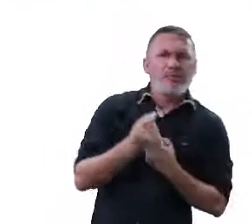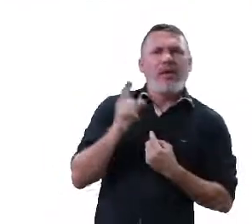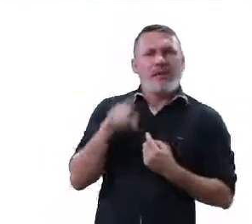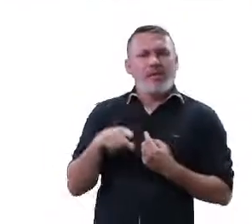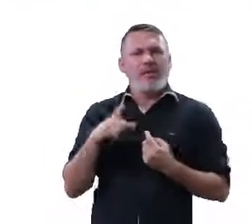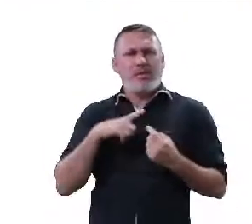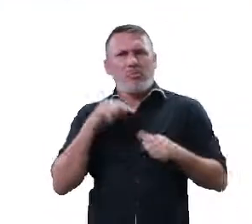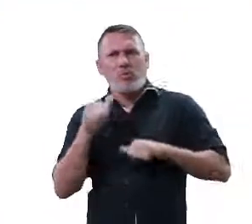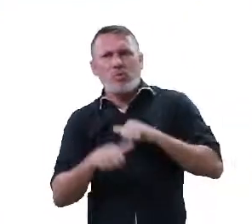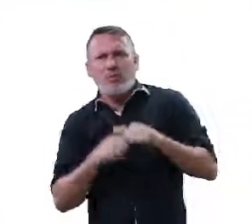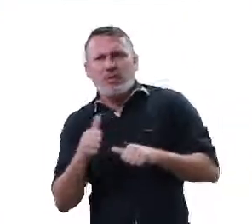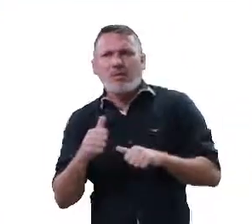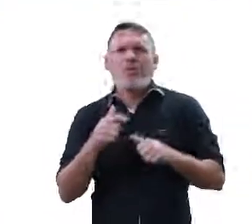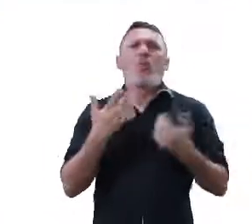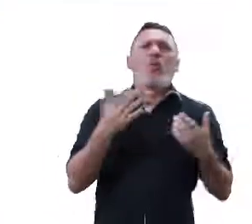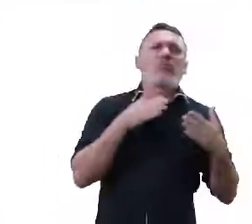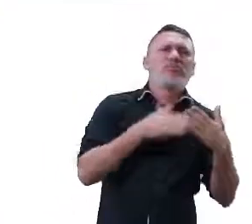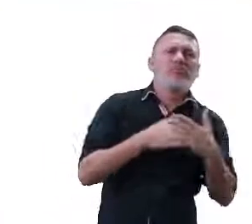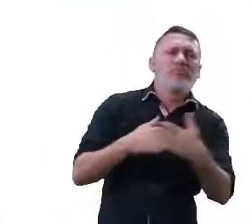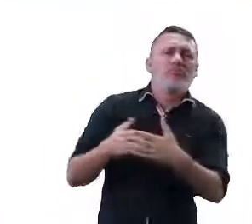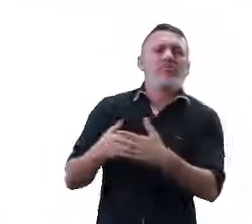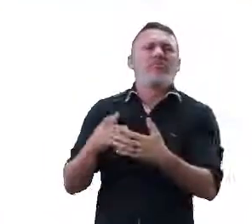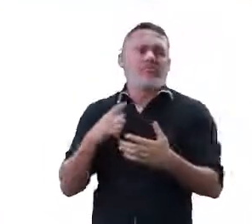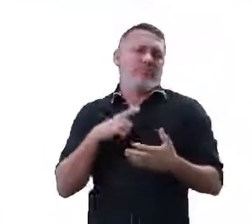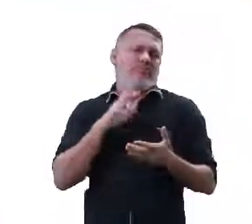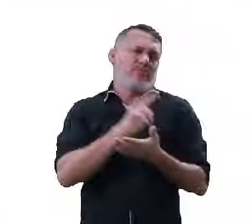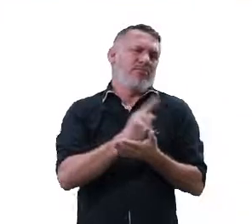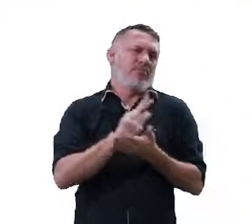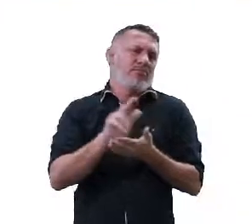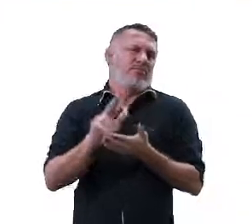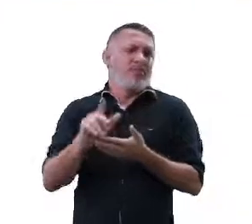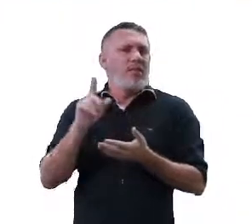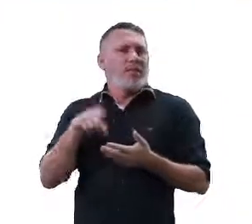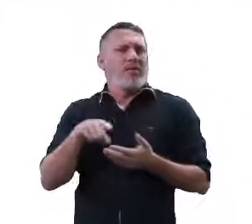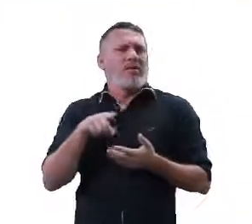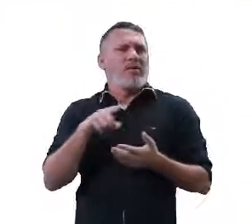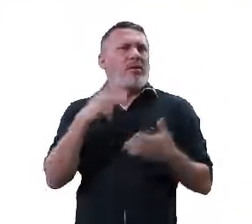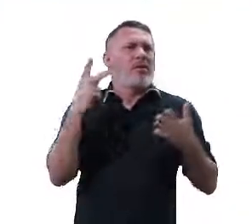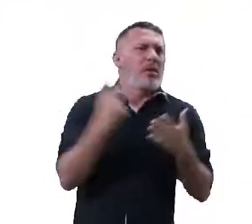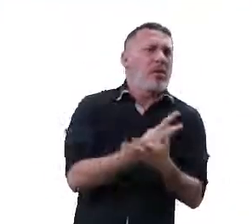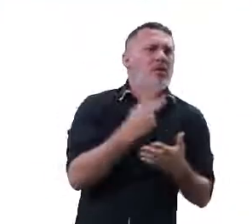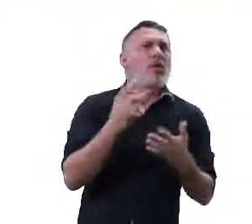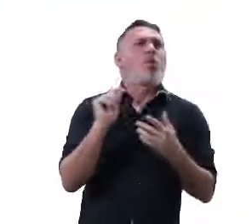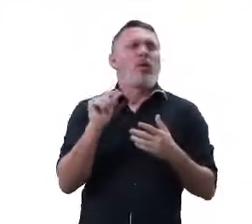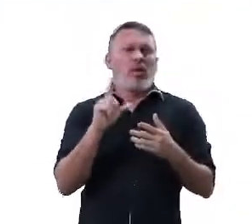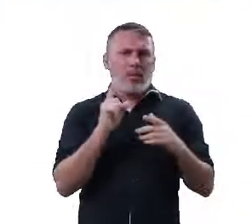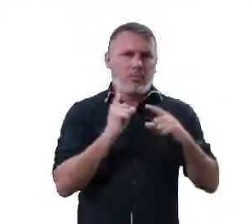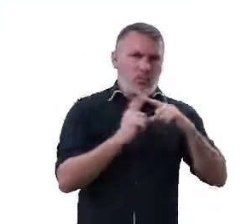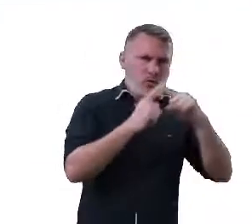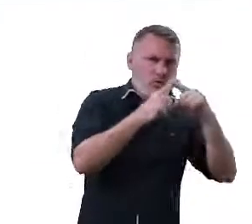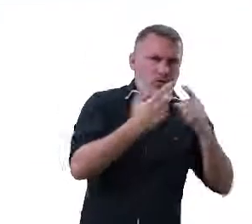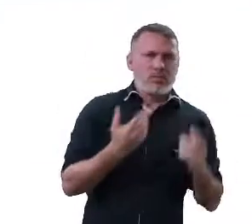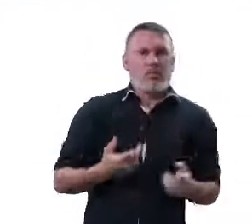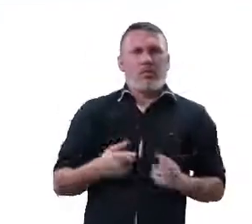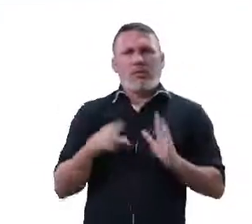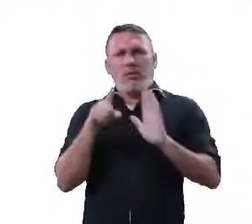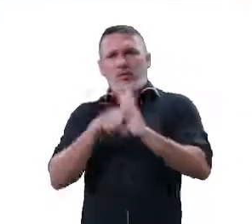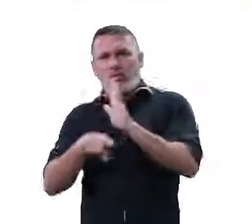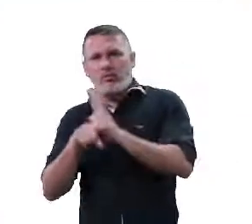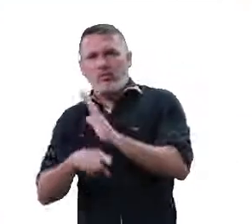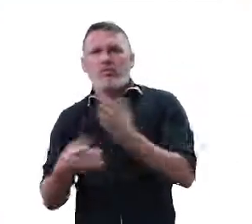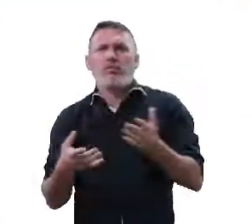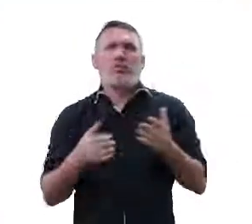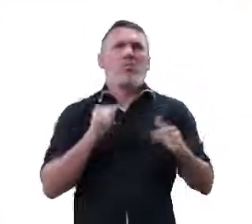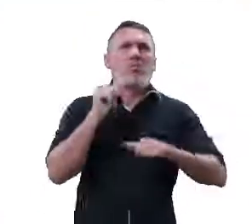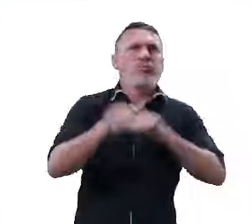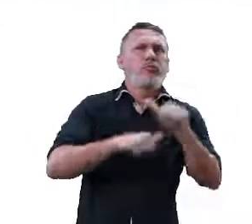sociedades, se existem mudanças, quais os impactos, se esses impactos são positivos ou negativos, se essas